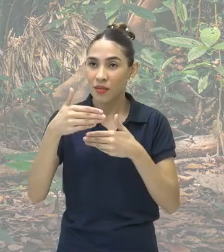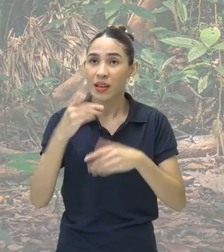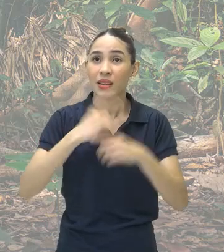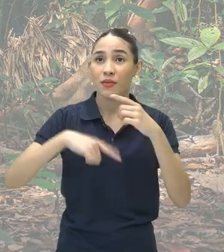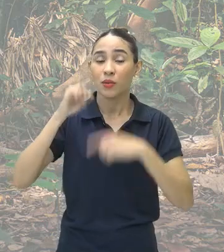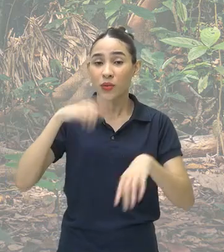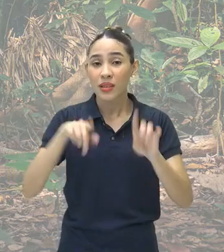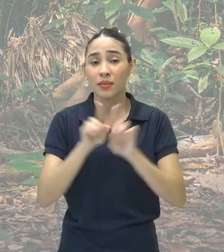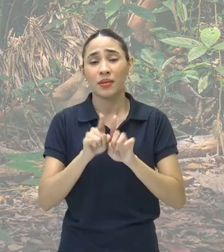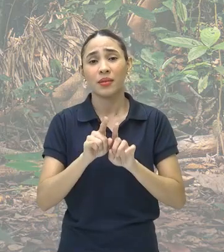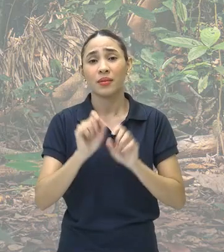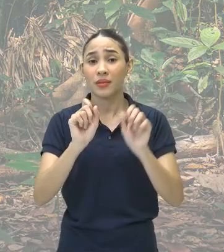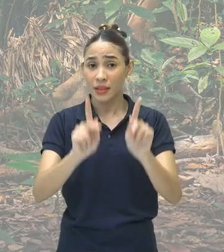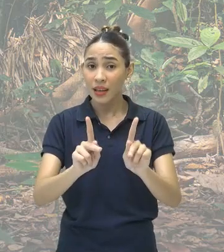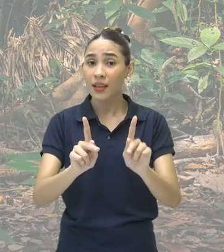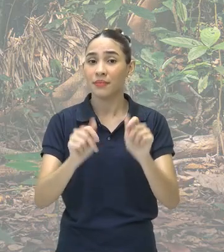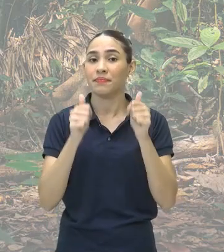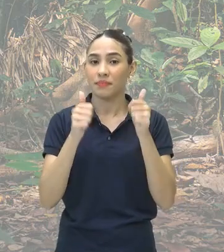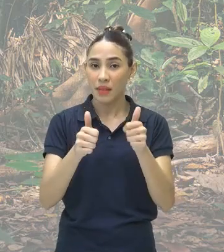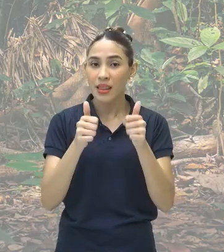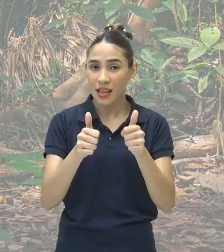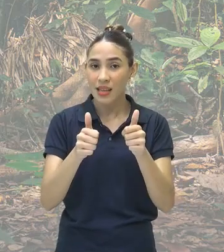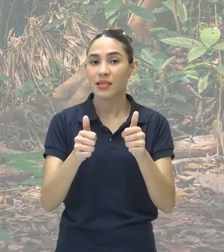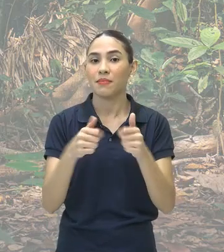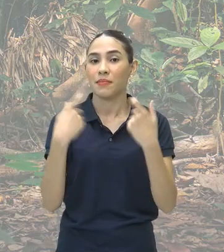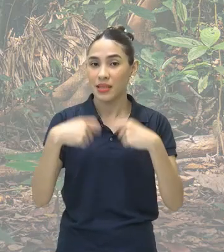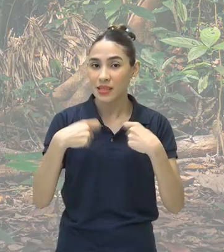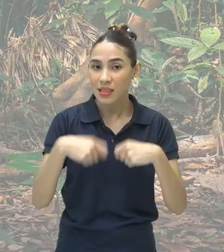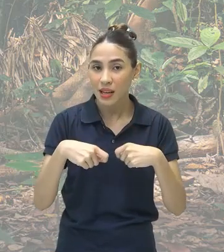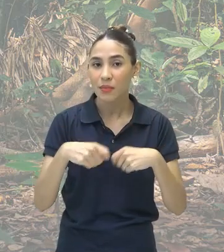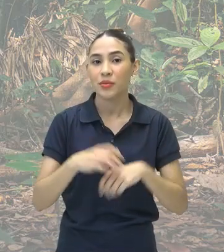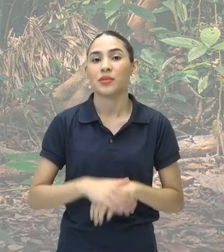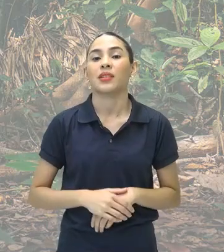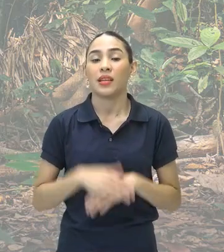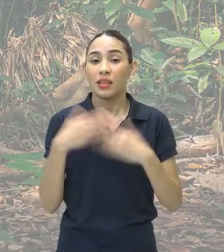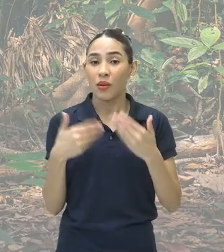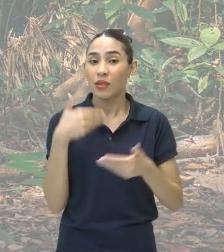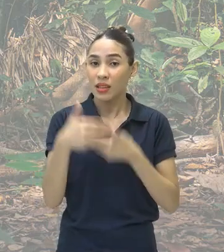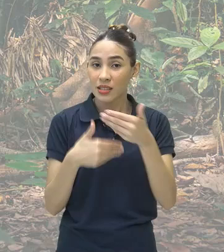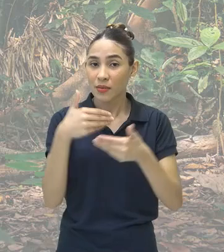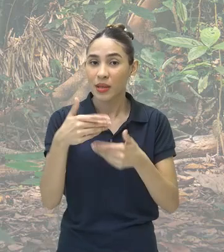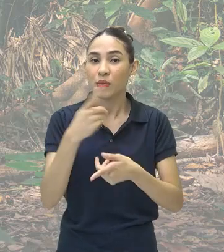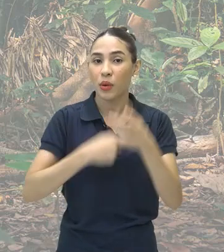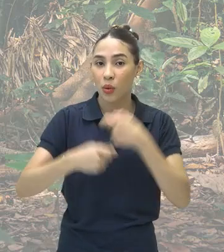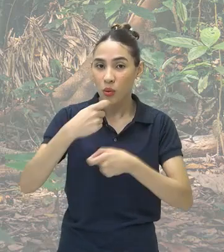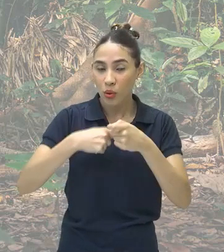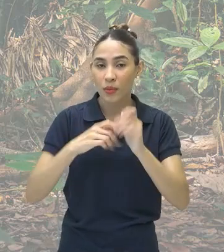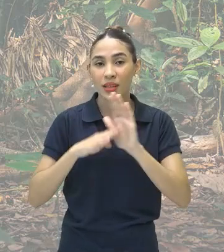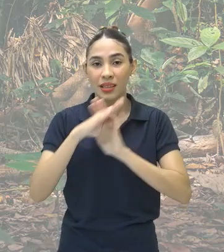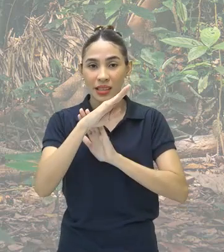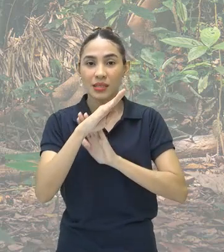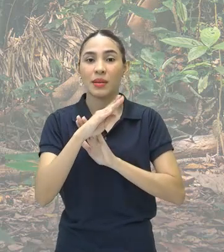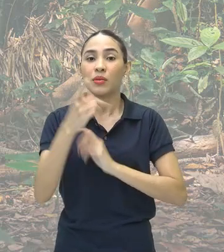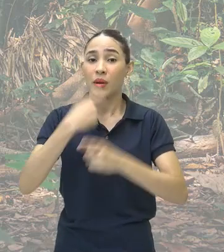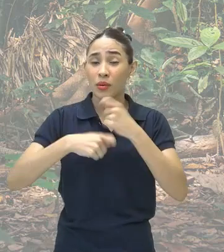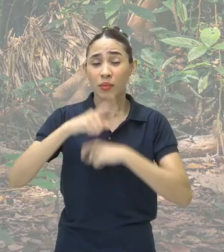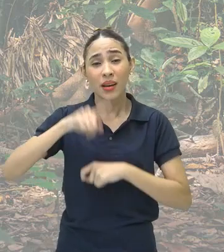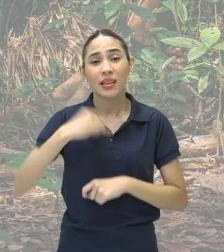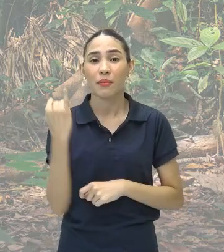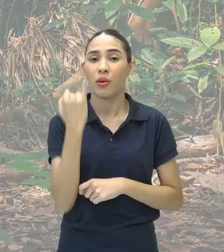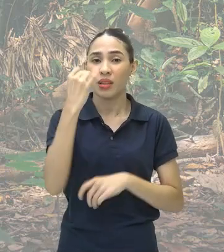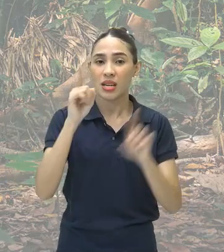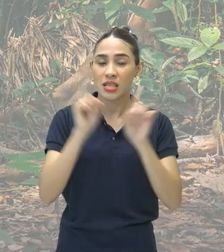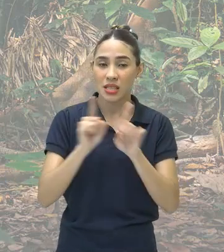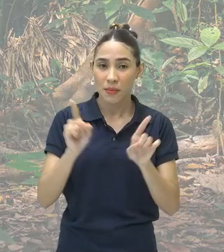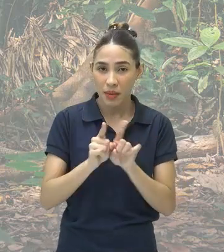crescer, nós precisamos... Sim, precisamos sim. Esse desenvolvimento econômico, esse crescimento econômico é fundamental